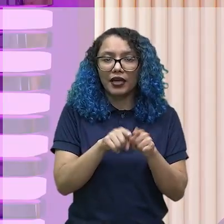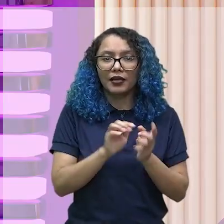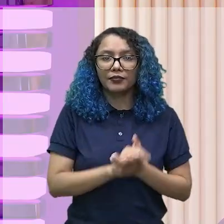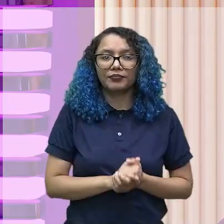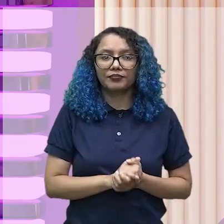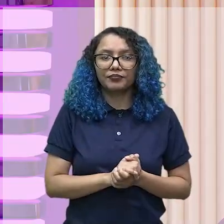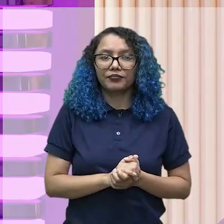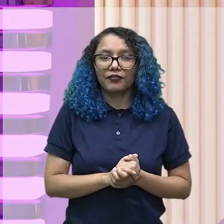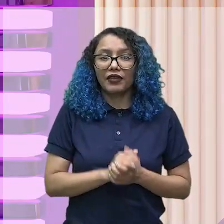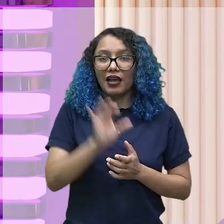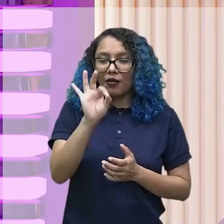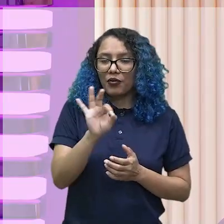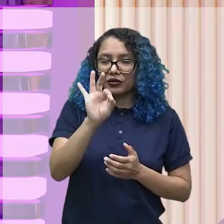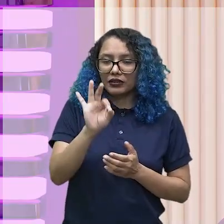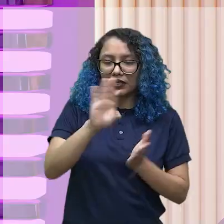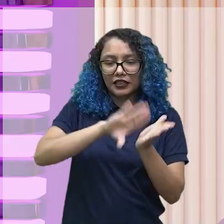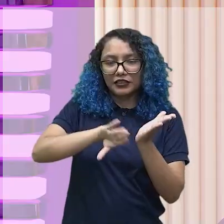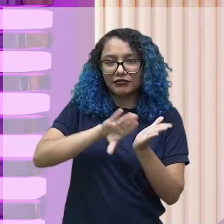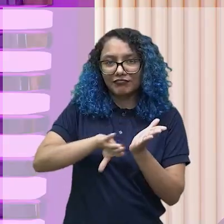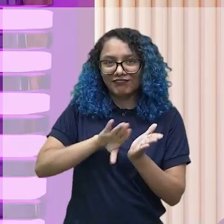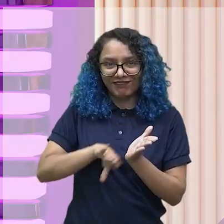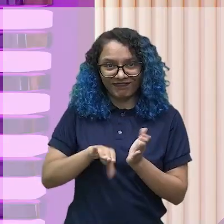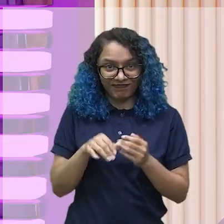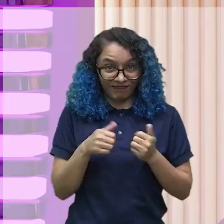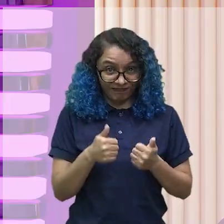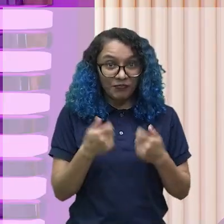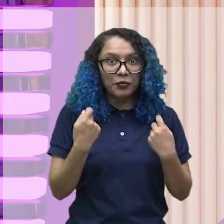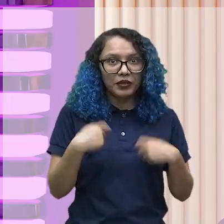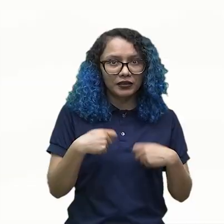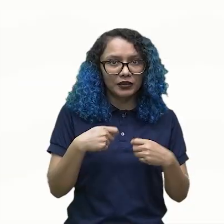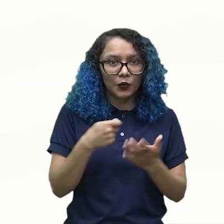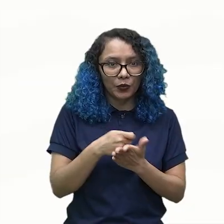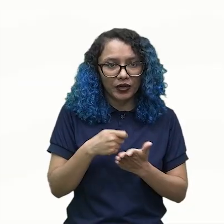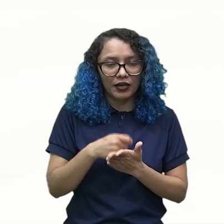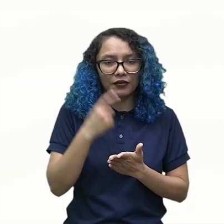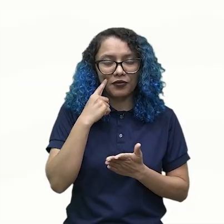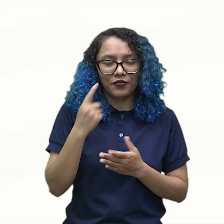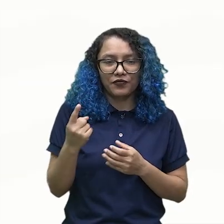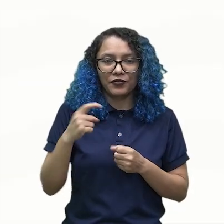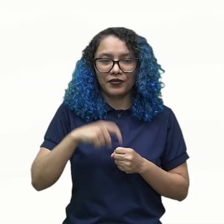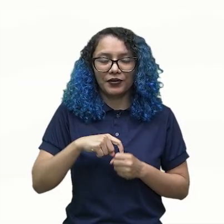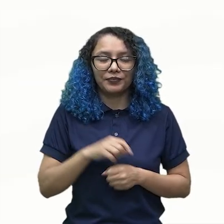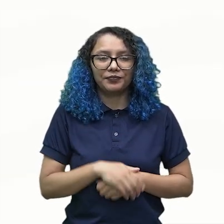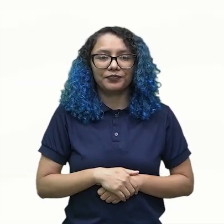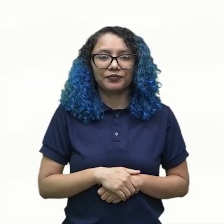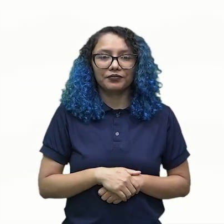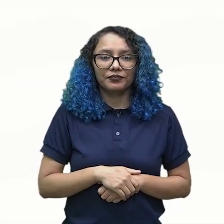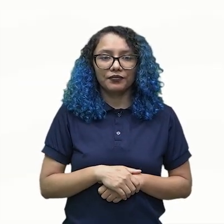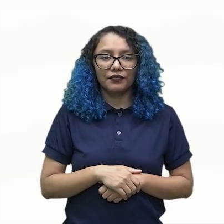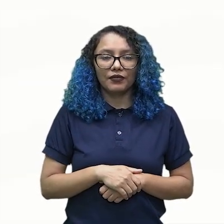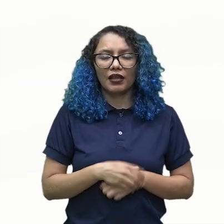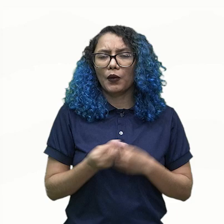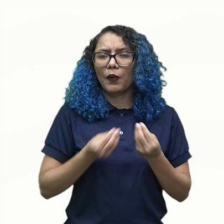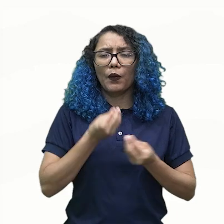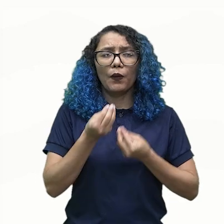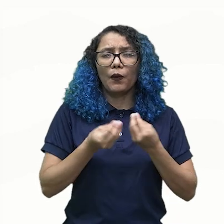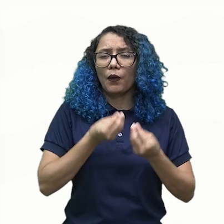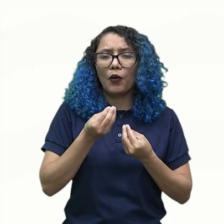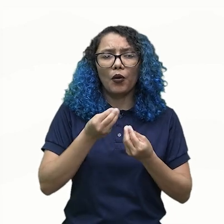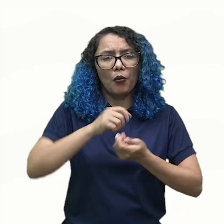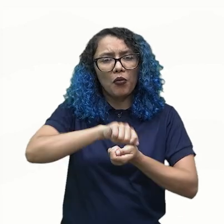forma, eliminar esse sinal de porcentagem. Beleza? Bora voltar então. Como é que a gente faz, então,